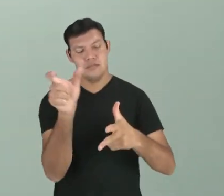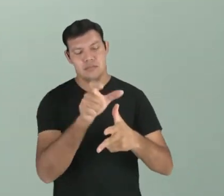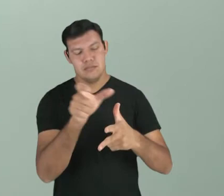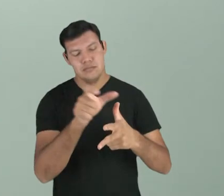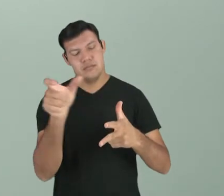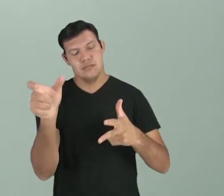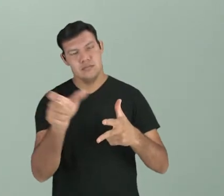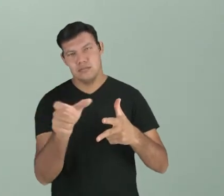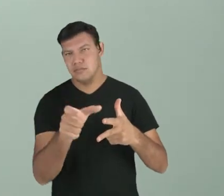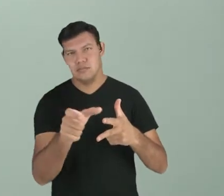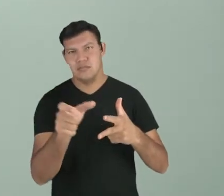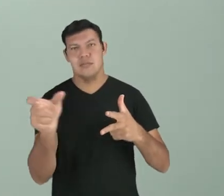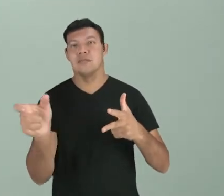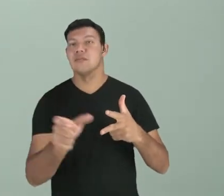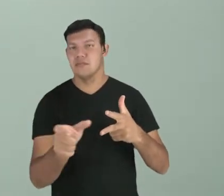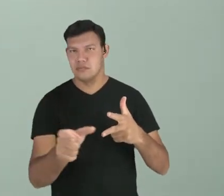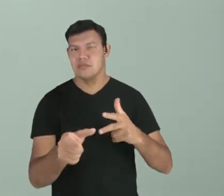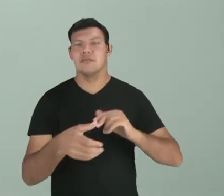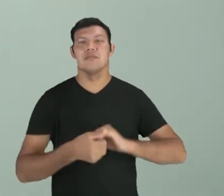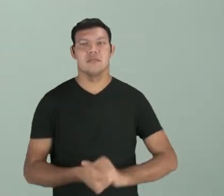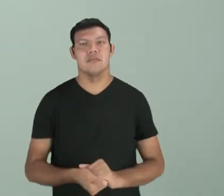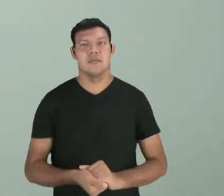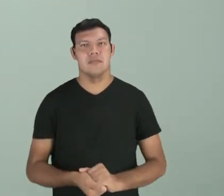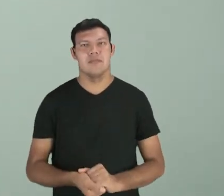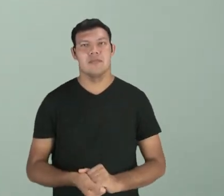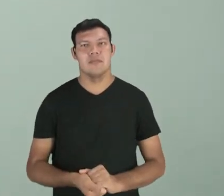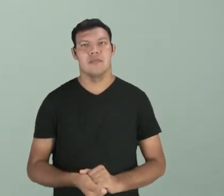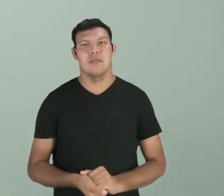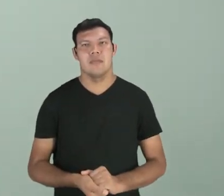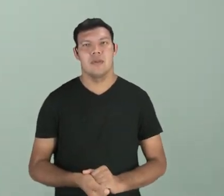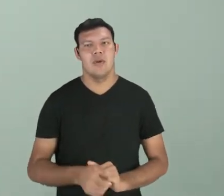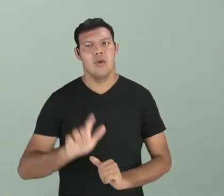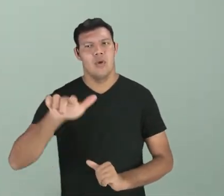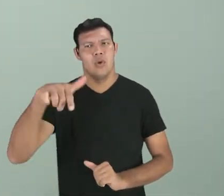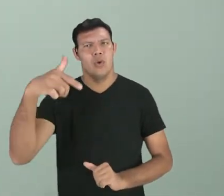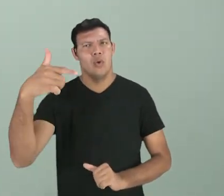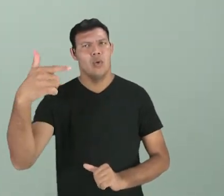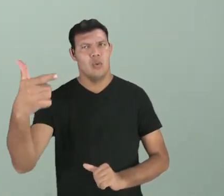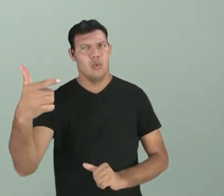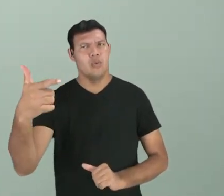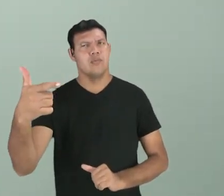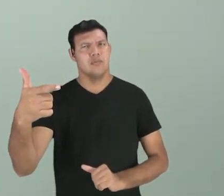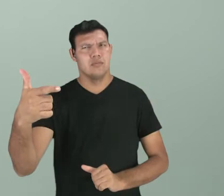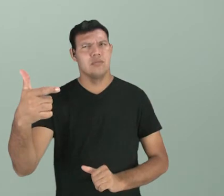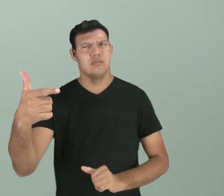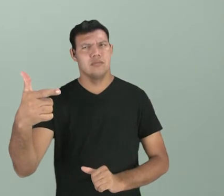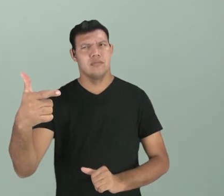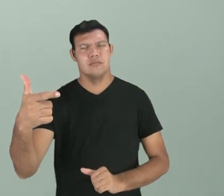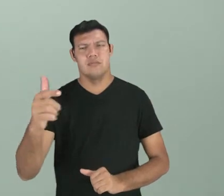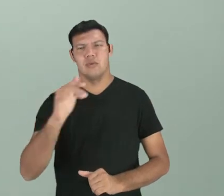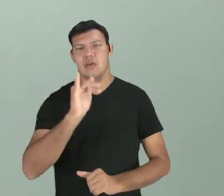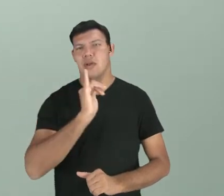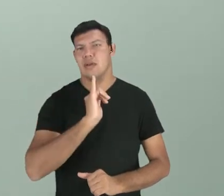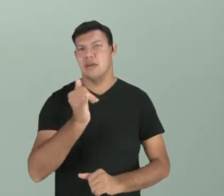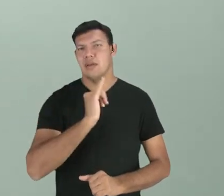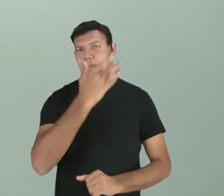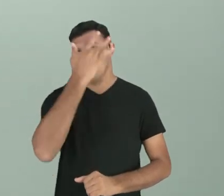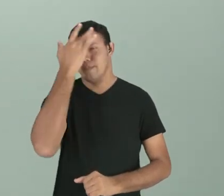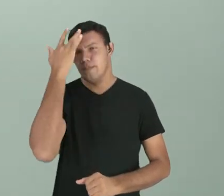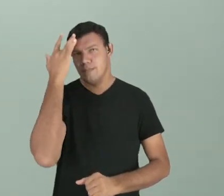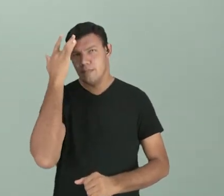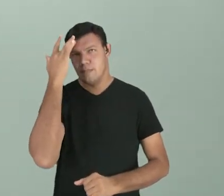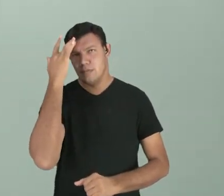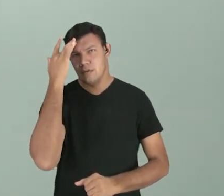pessoa em terceira pessoa é quando um outro uma um narrador é que não faz parte da